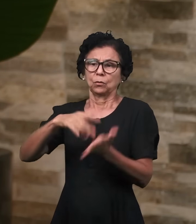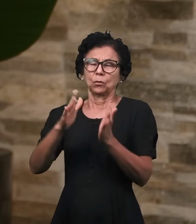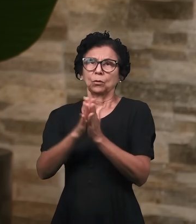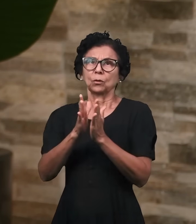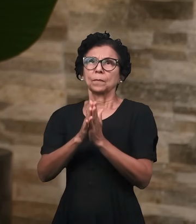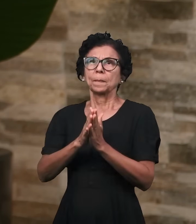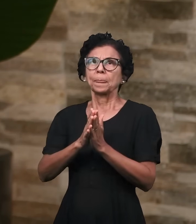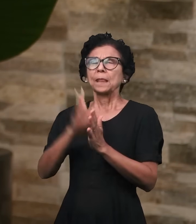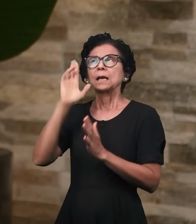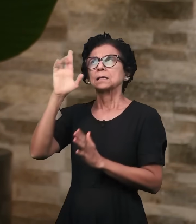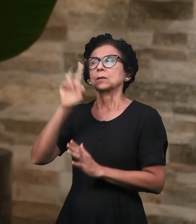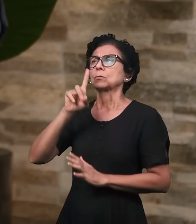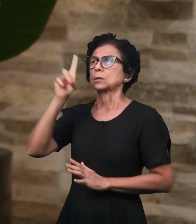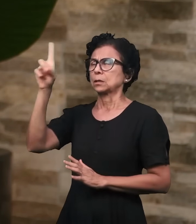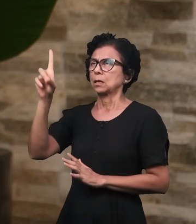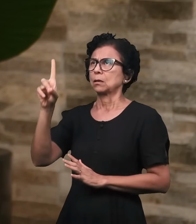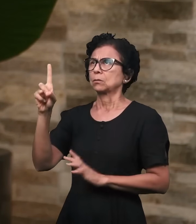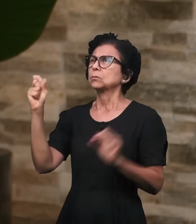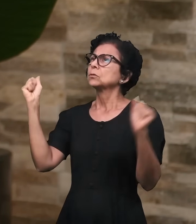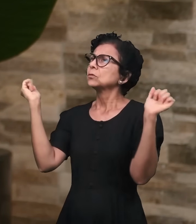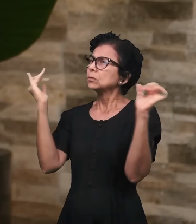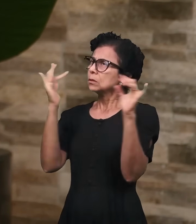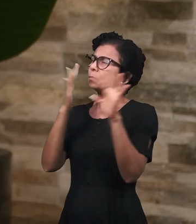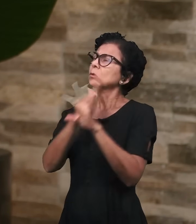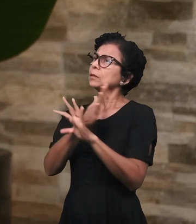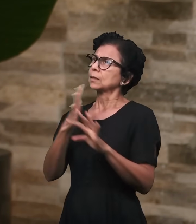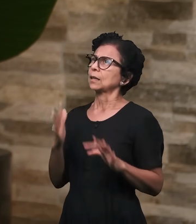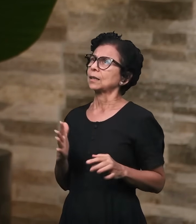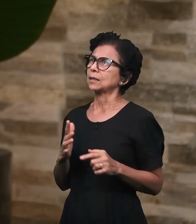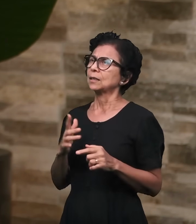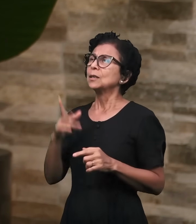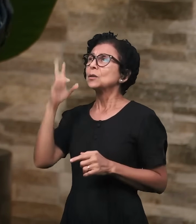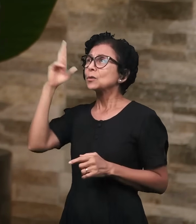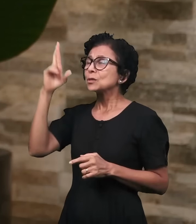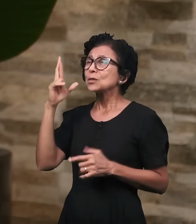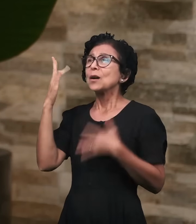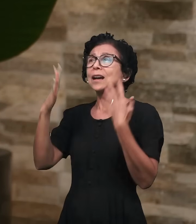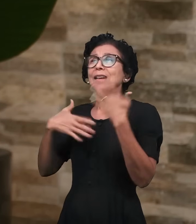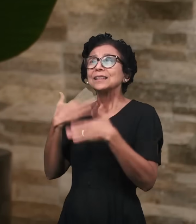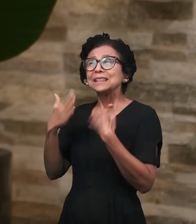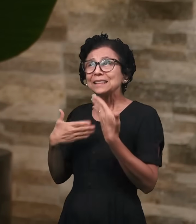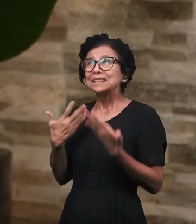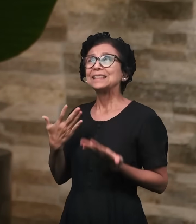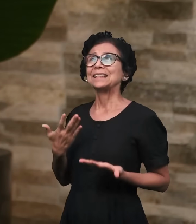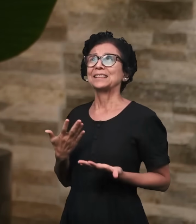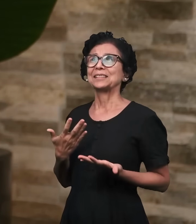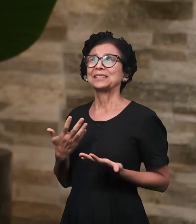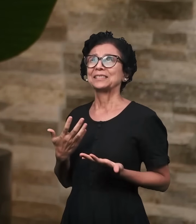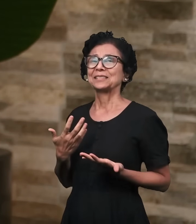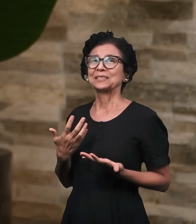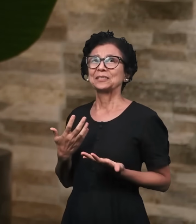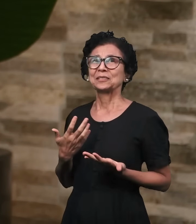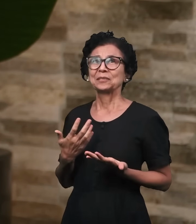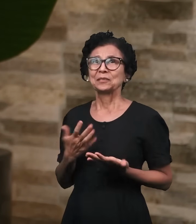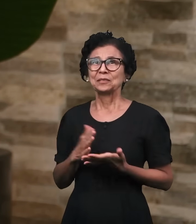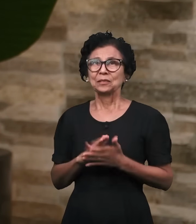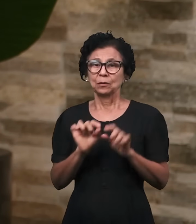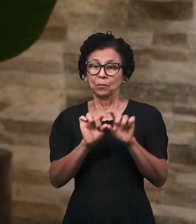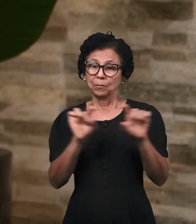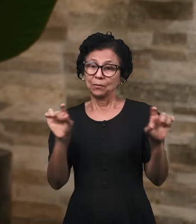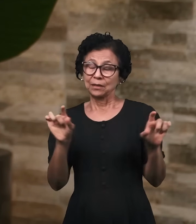te glorificamos porque o Senhor é a nossa alegria. Ele até disse a seguinte expressão, que não é comum a nós. Ele diz